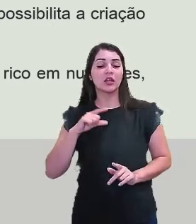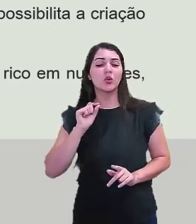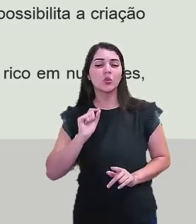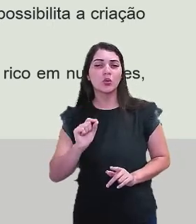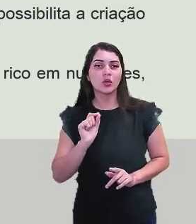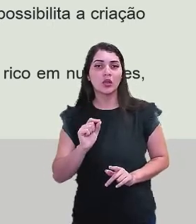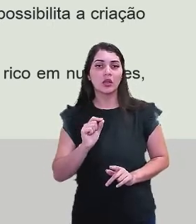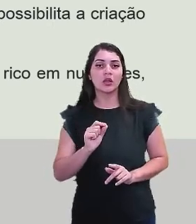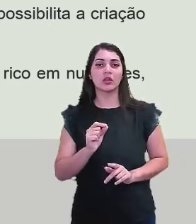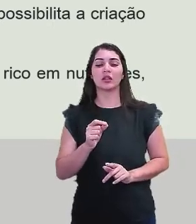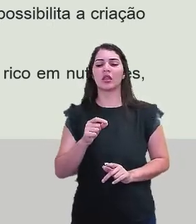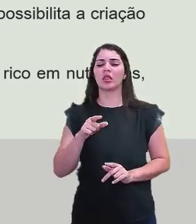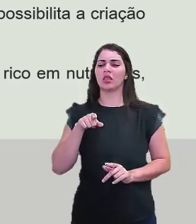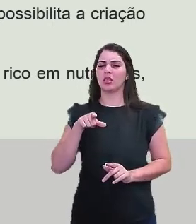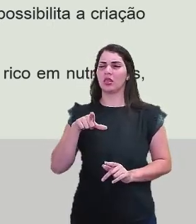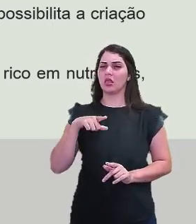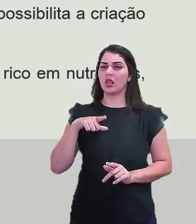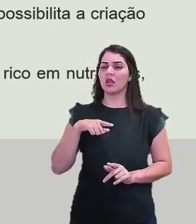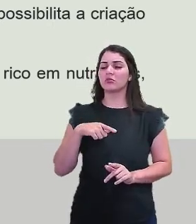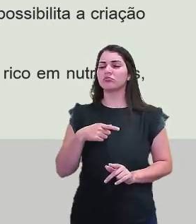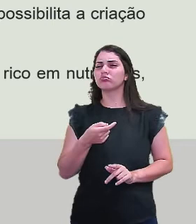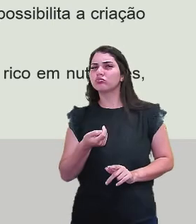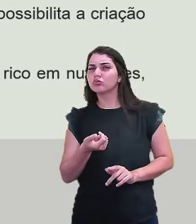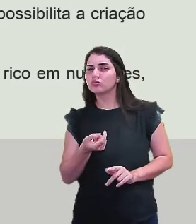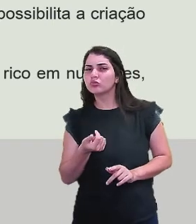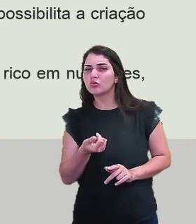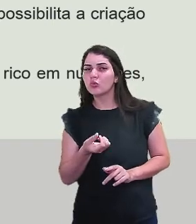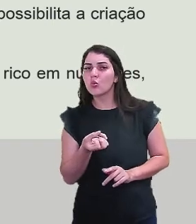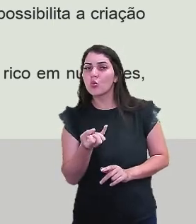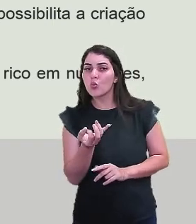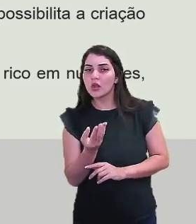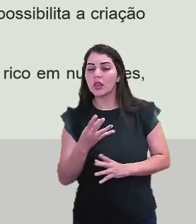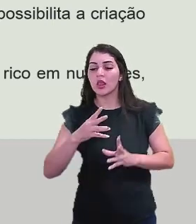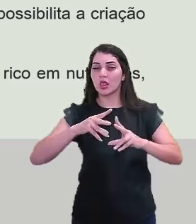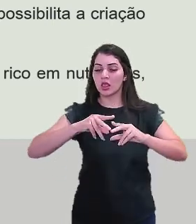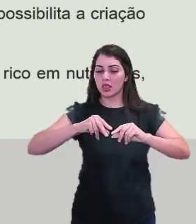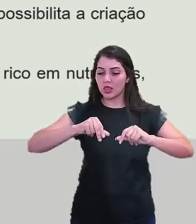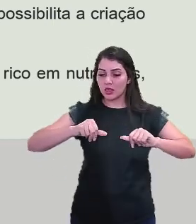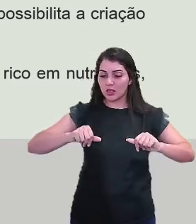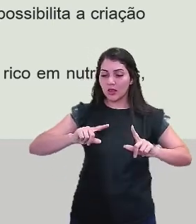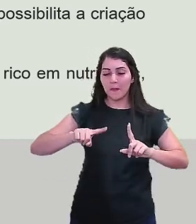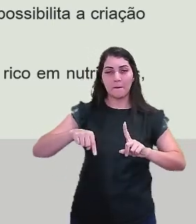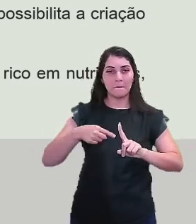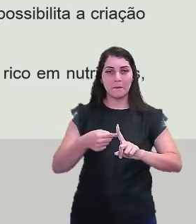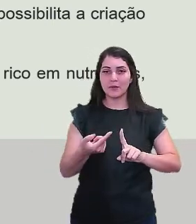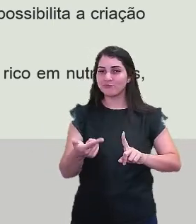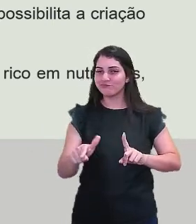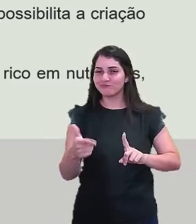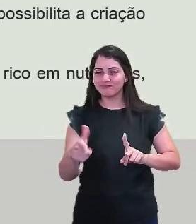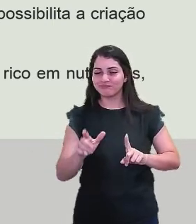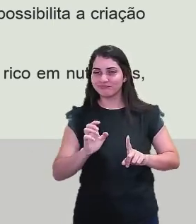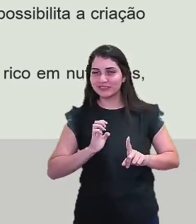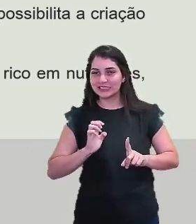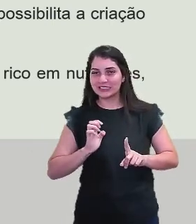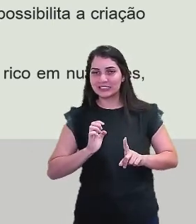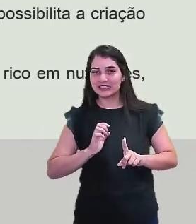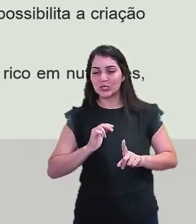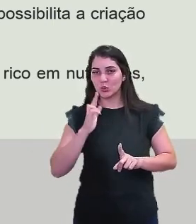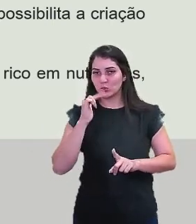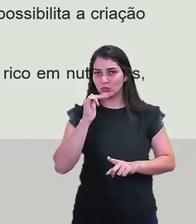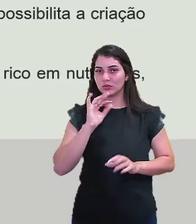arenoso tem uma boa parte, né, de quantidade de areia e não é rico em nutrientes, tá